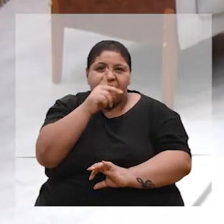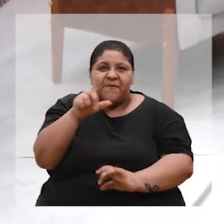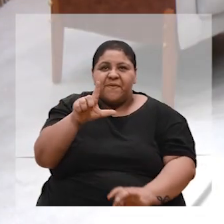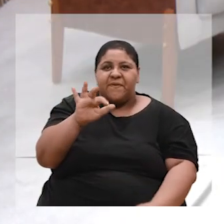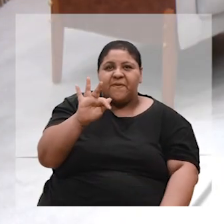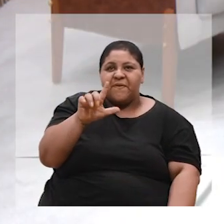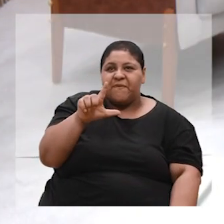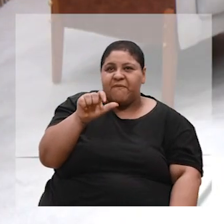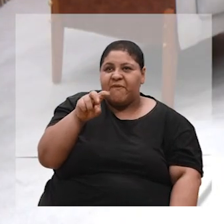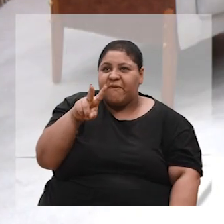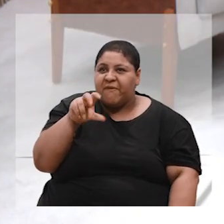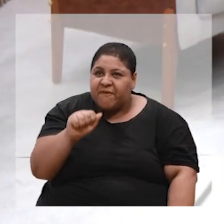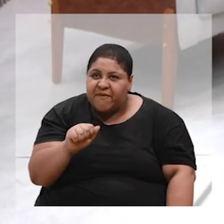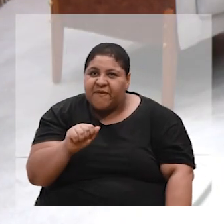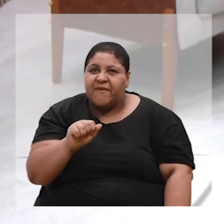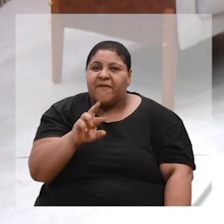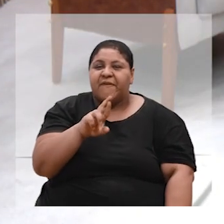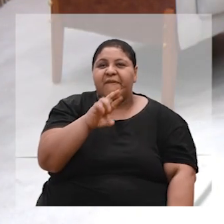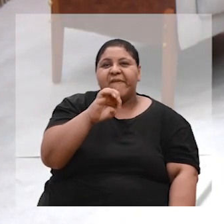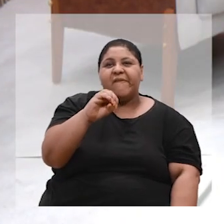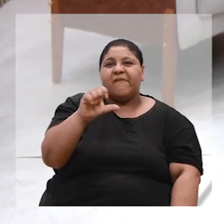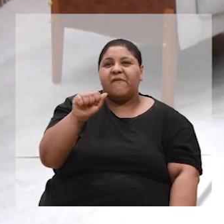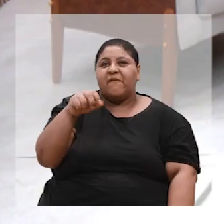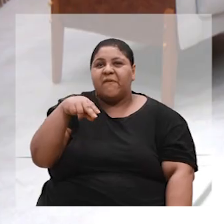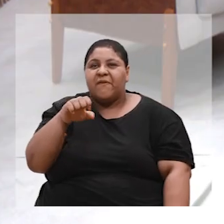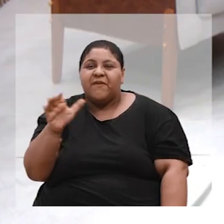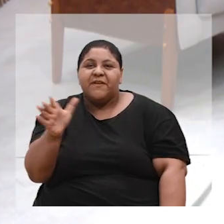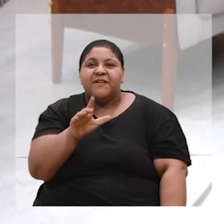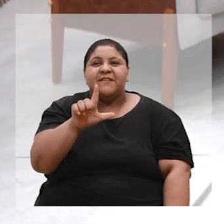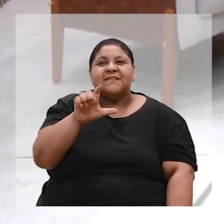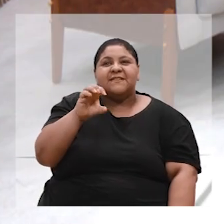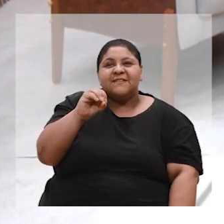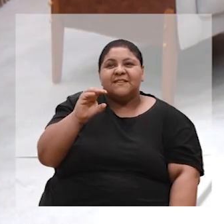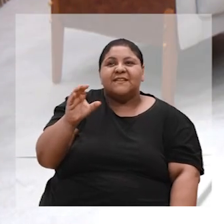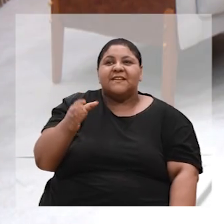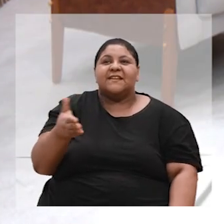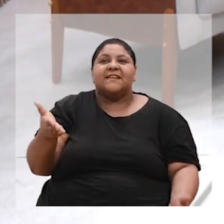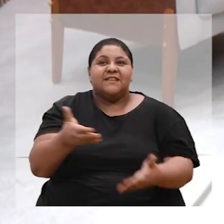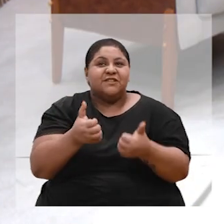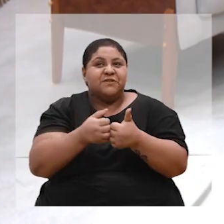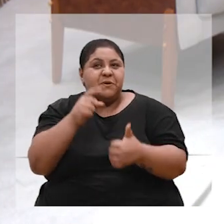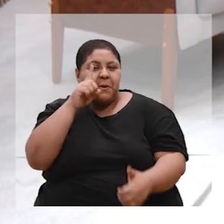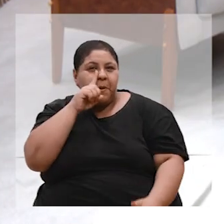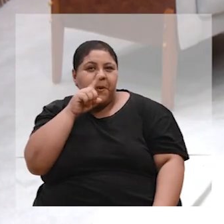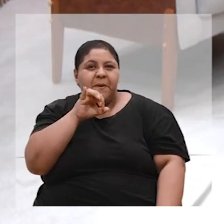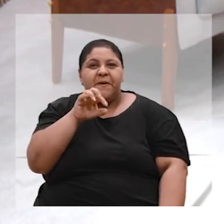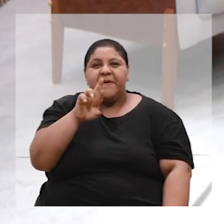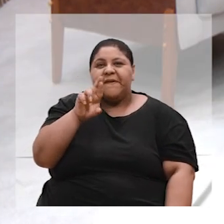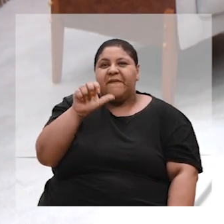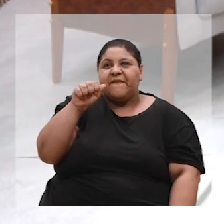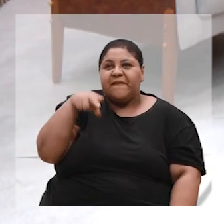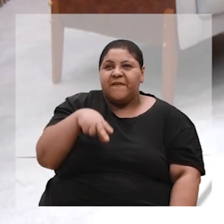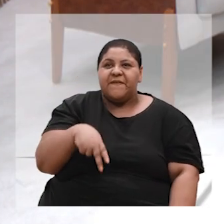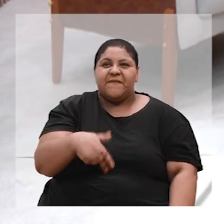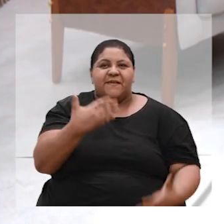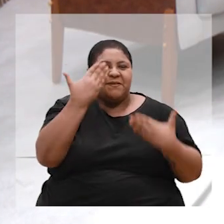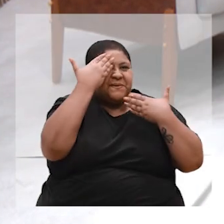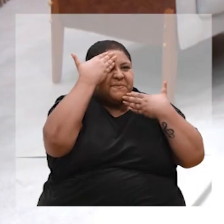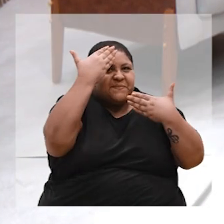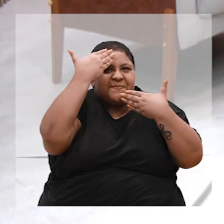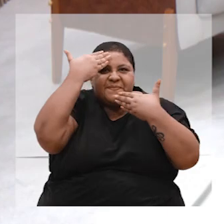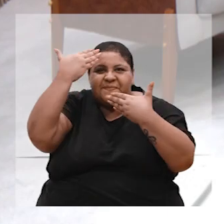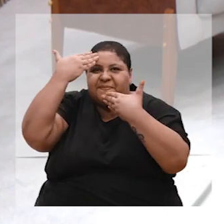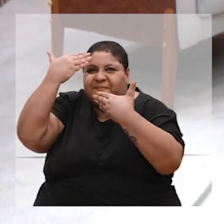da professora Flávia Broqueto Ramos, da Rosana Bis, do Leonardo, que está aqui com a mamãe, e do Irã Frost.